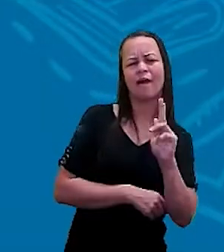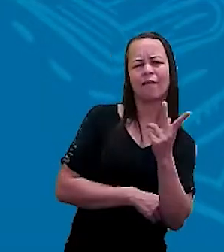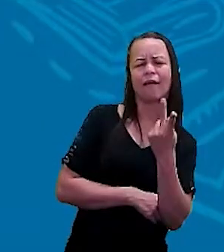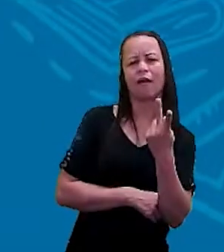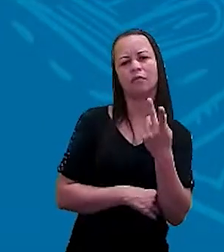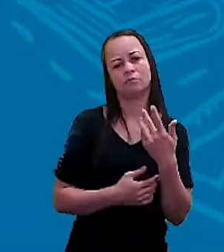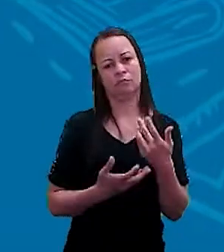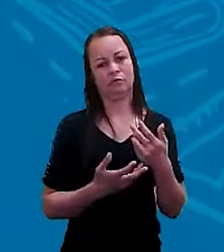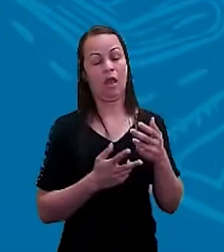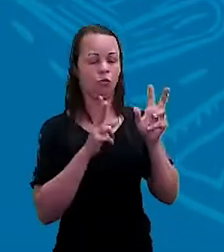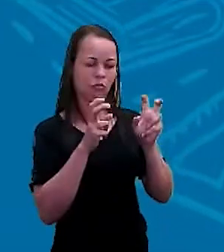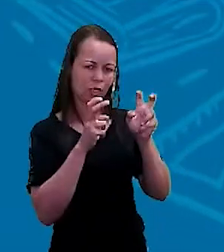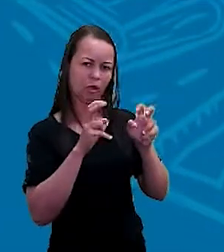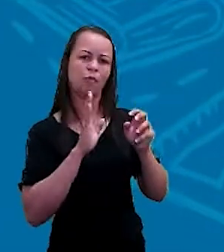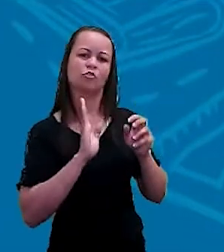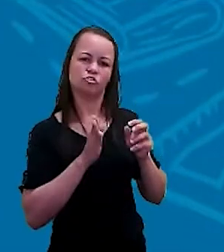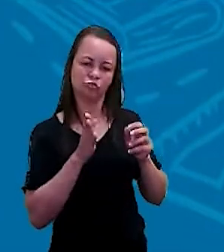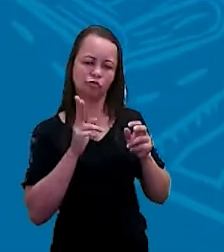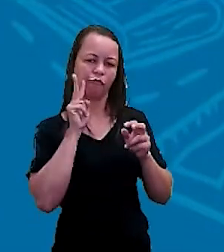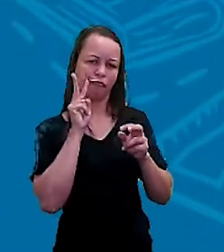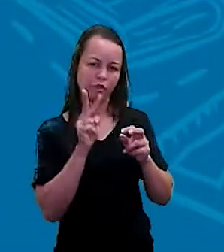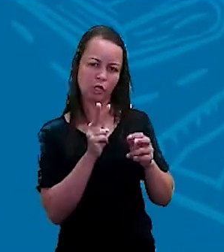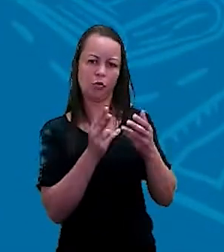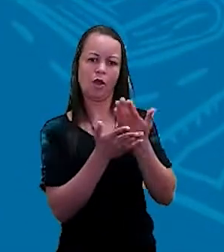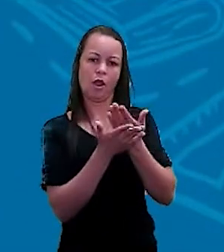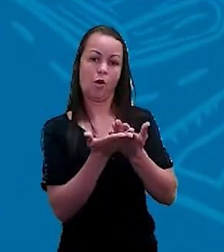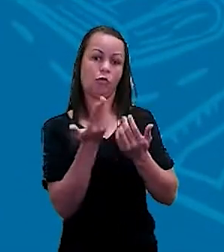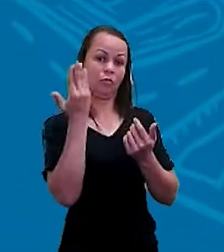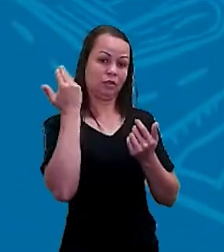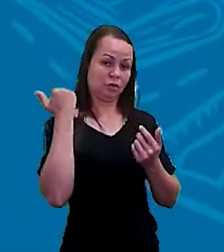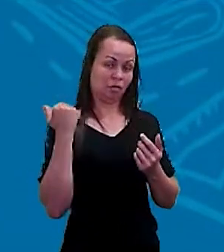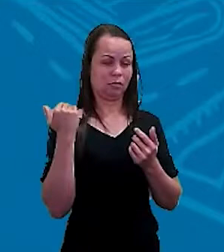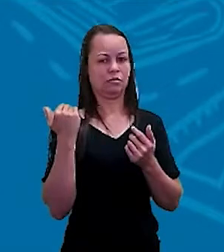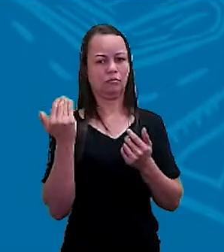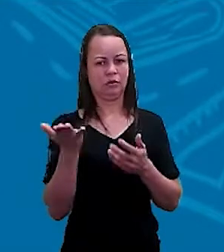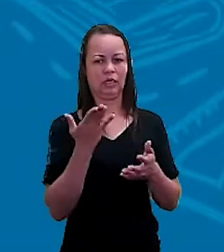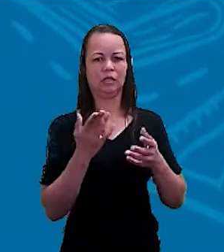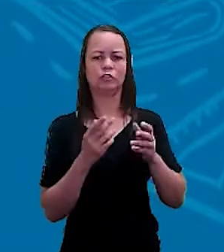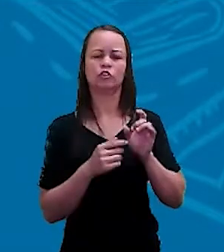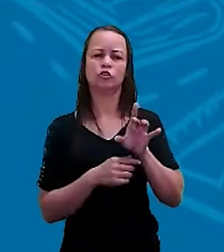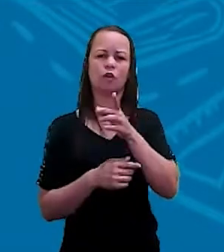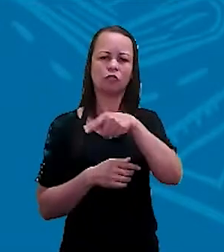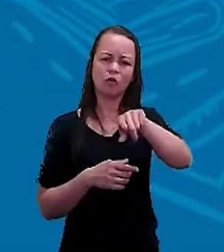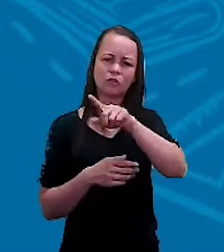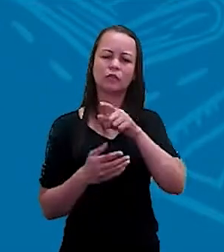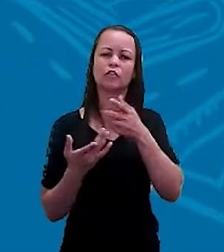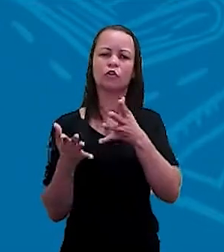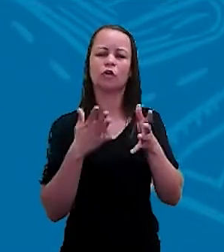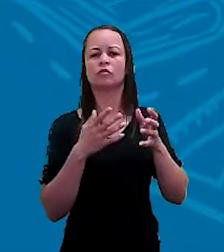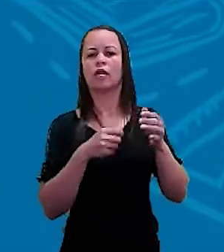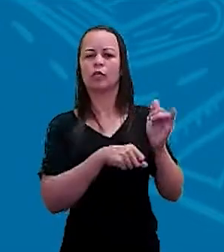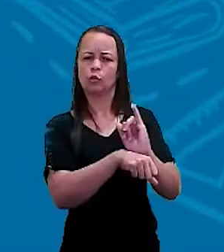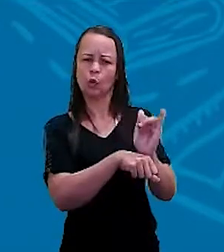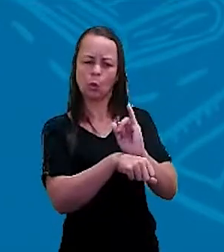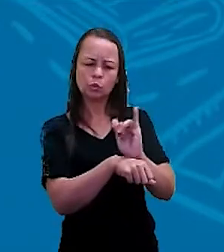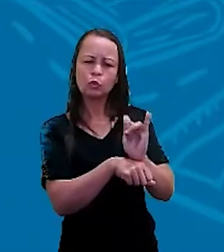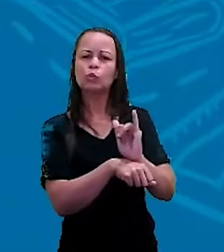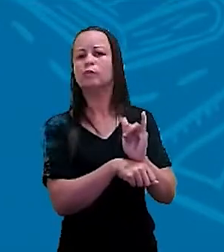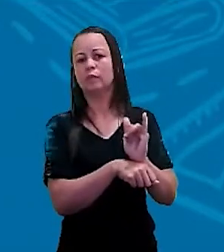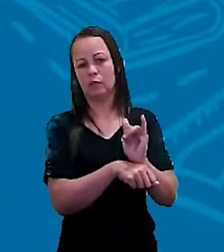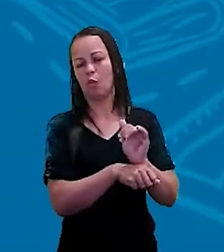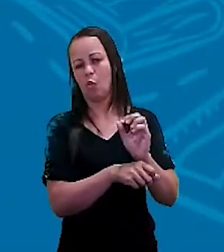em aulas anteriores, aí eu convido a você a procurar. É só você botar lá no Google, botar aí no YouTube, coloca lá,